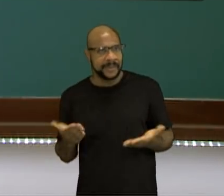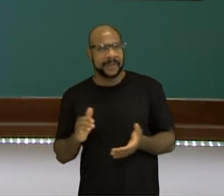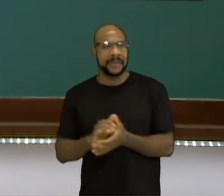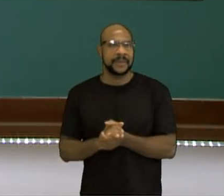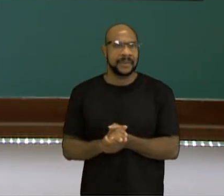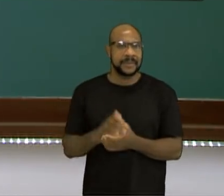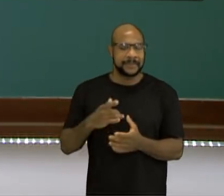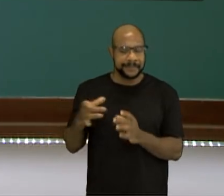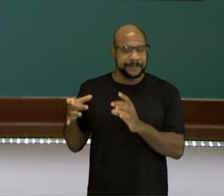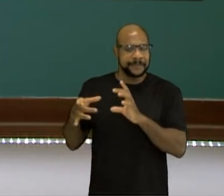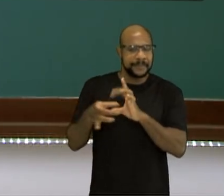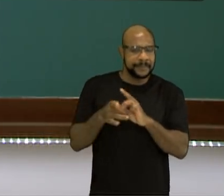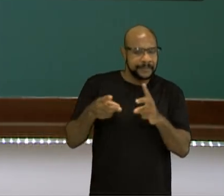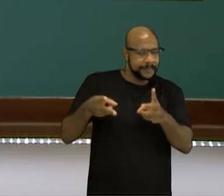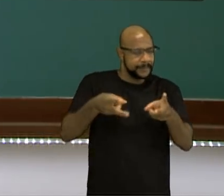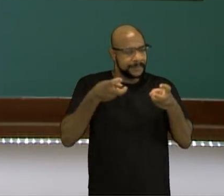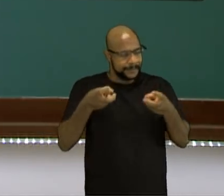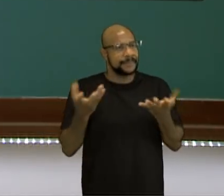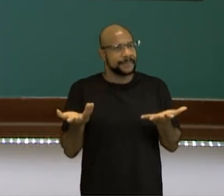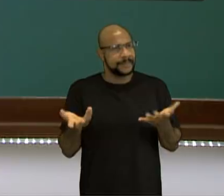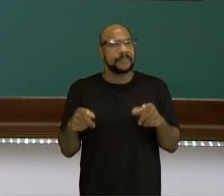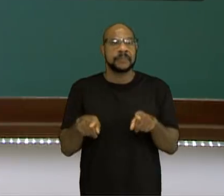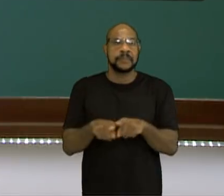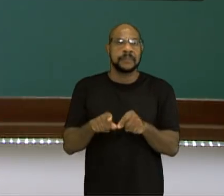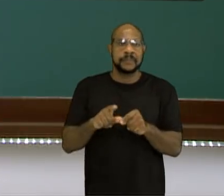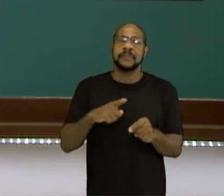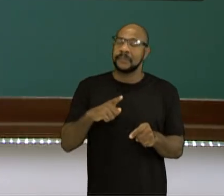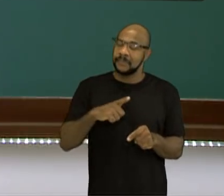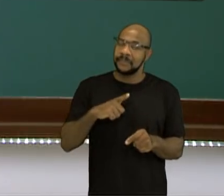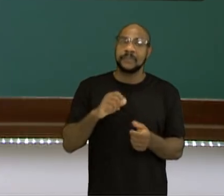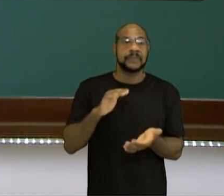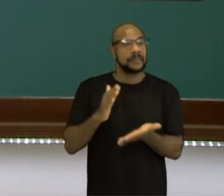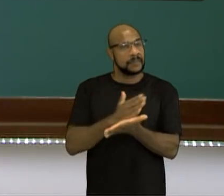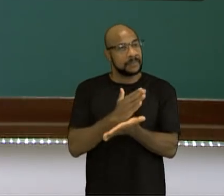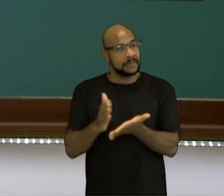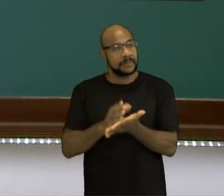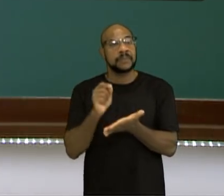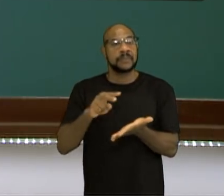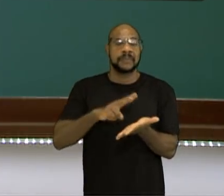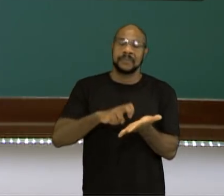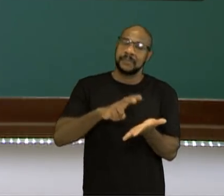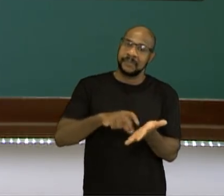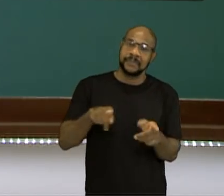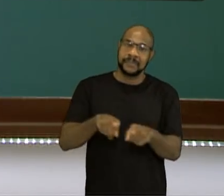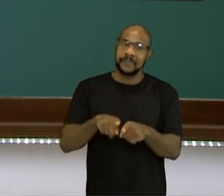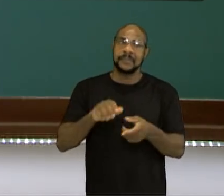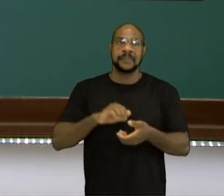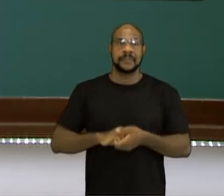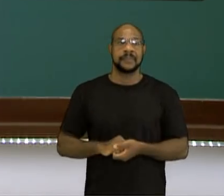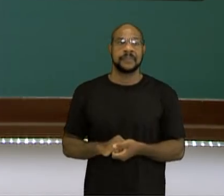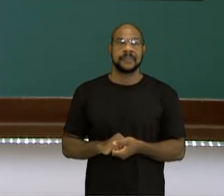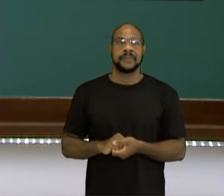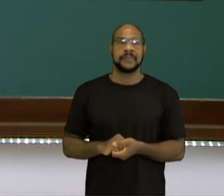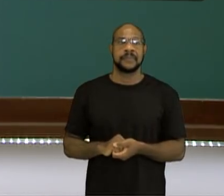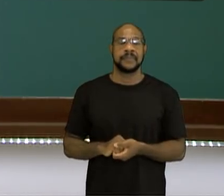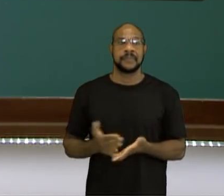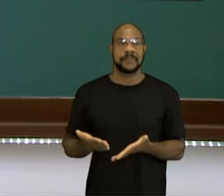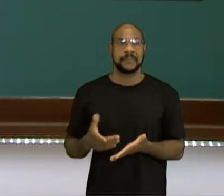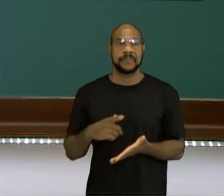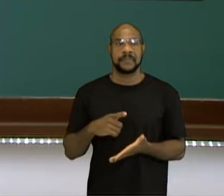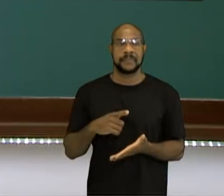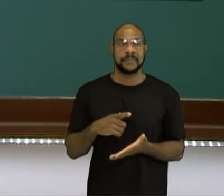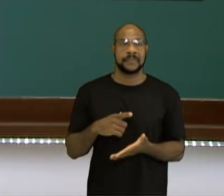pelo contexto dele e vimos alguns esportes, alguns vocabulários de esporte. Nesses links vocês